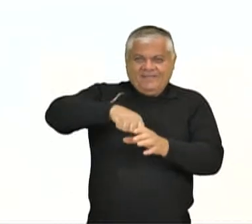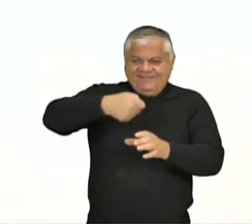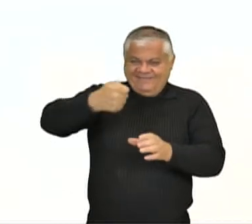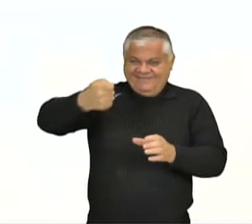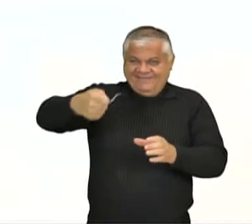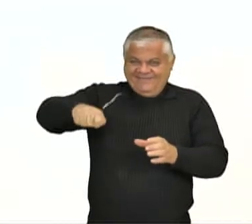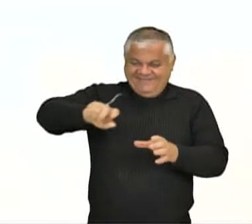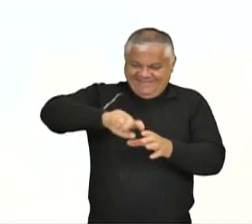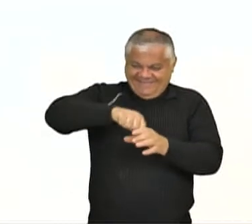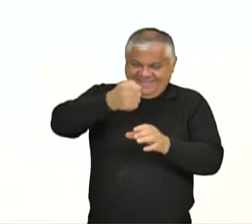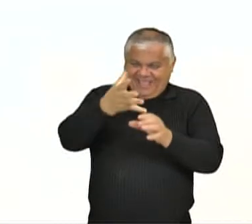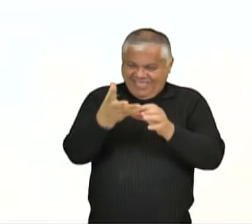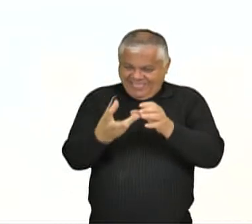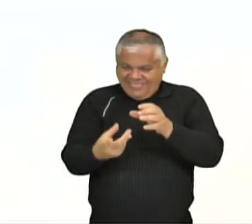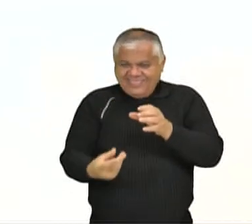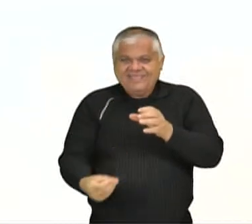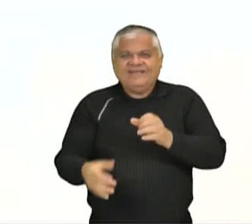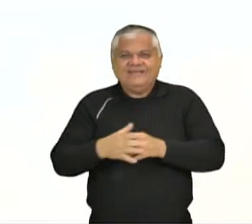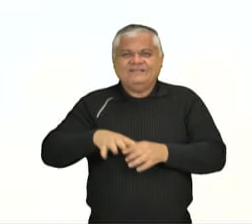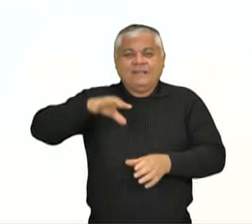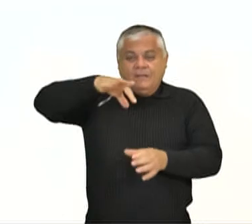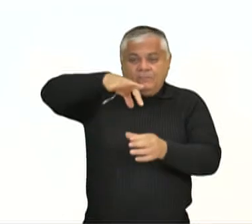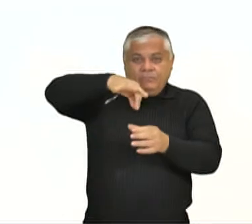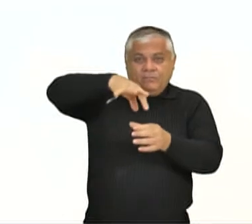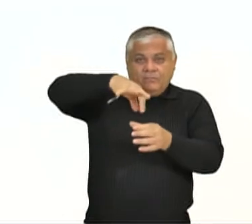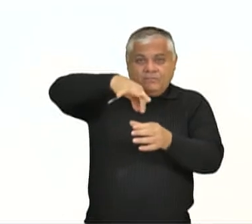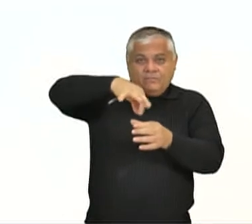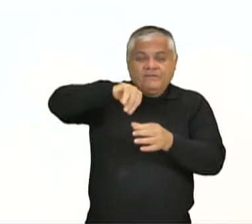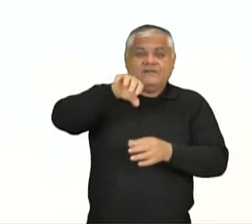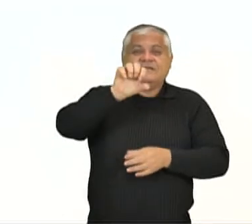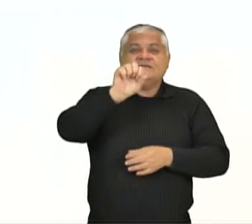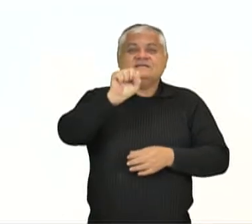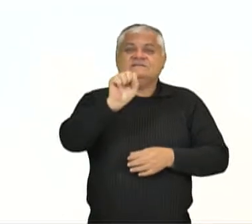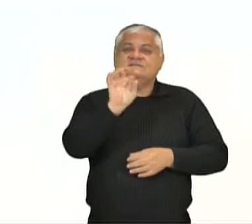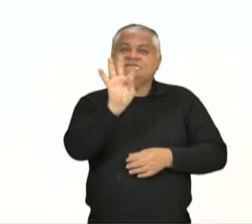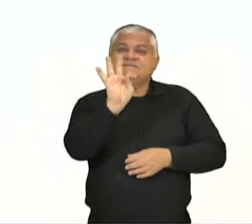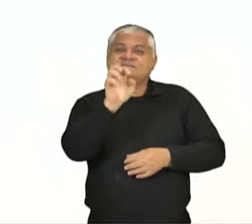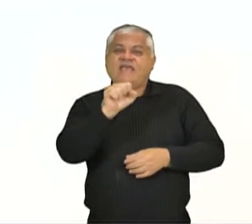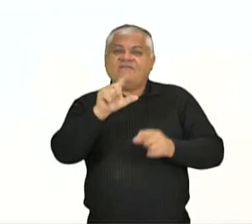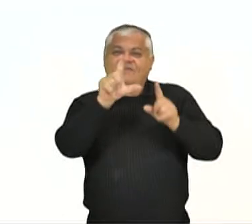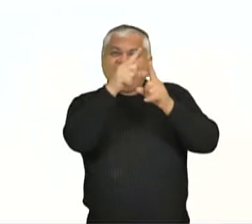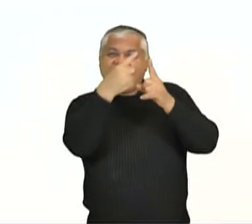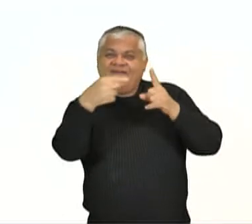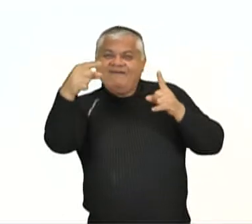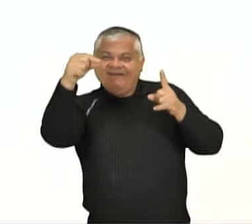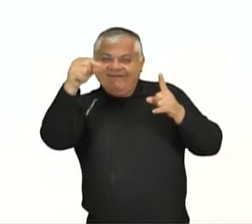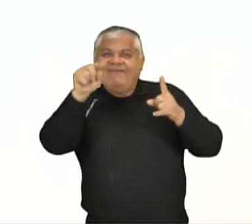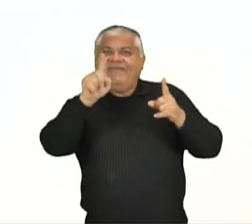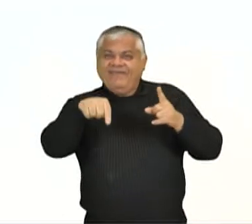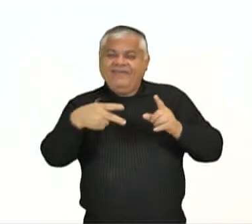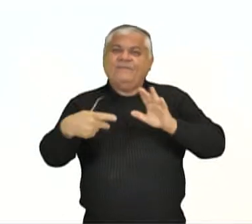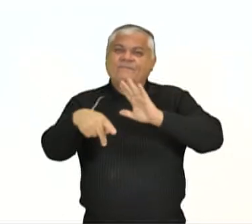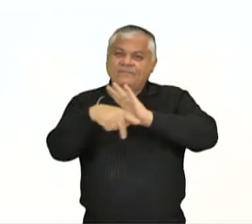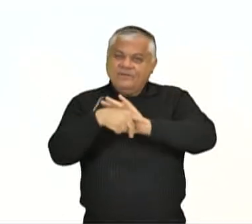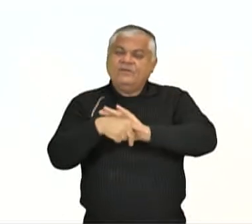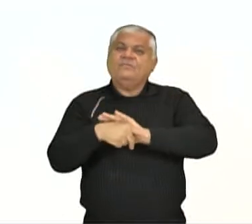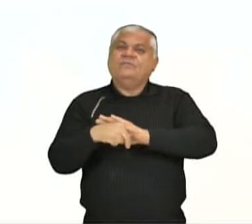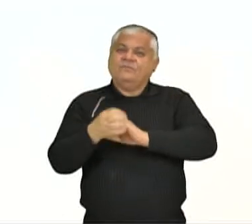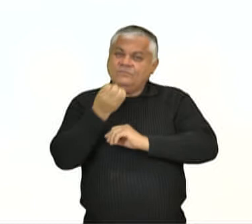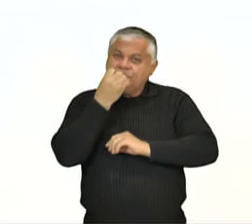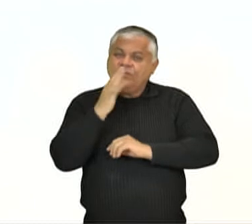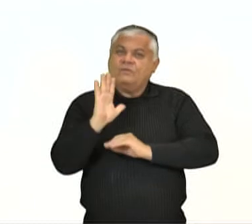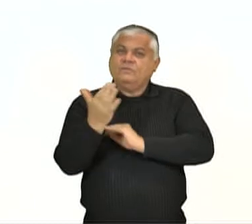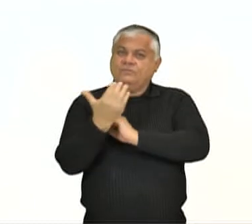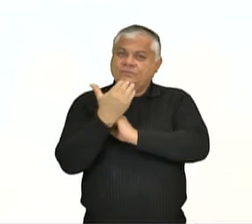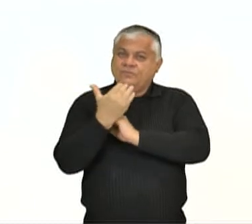à base de estévia, adoçante natural feito da folha de estévia. São os tipos de açúcar que nós temos